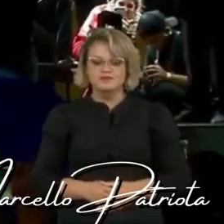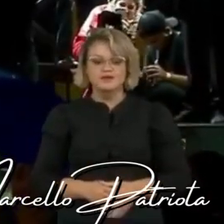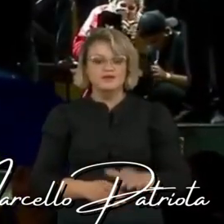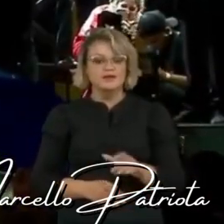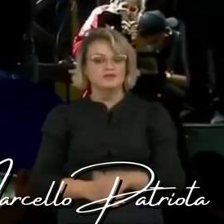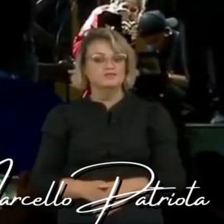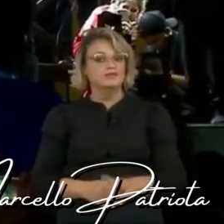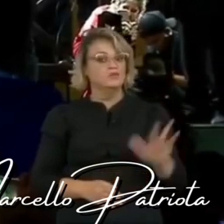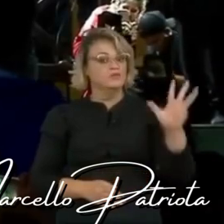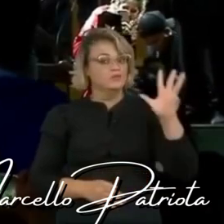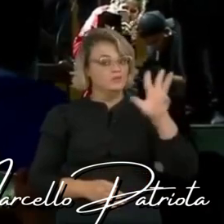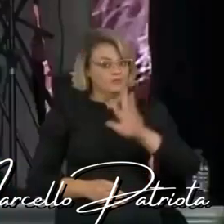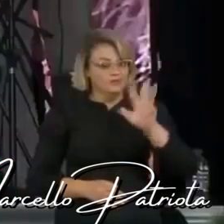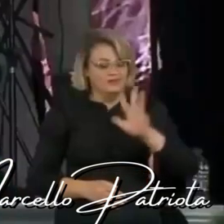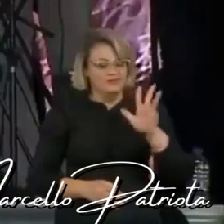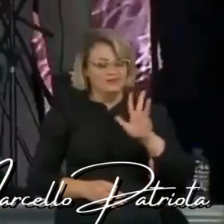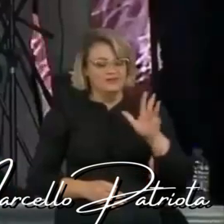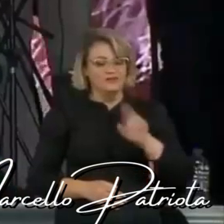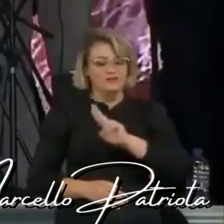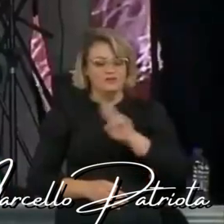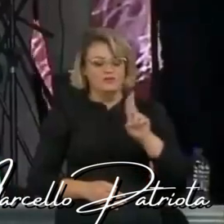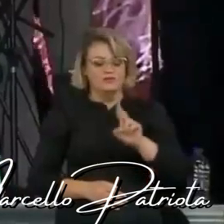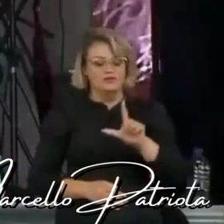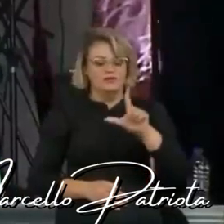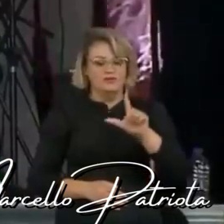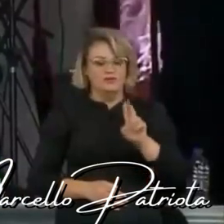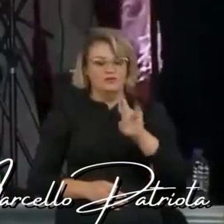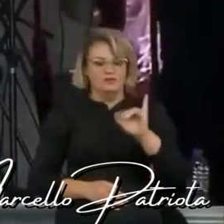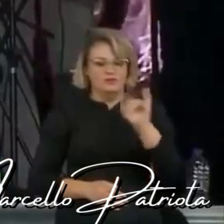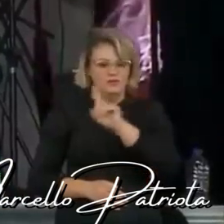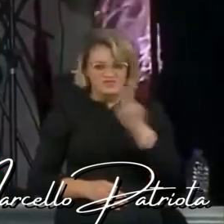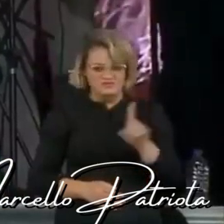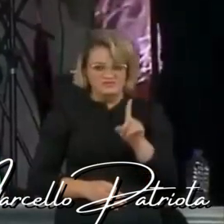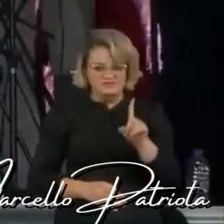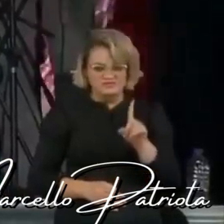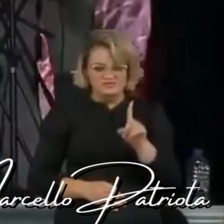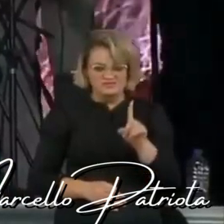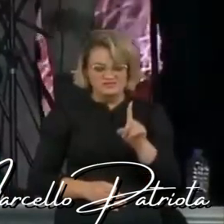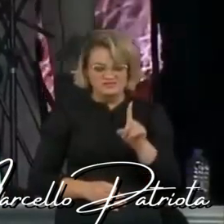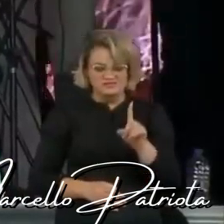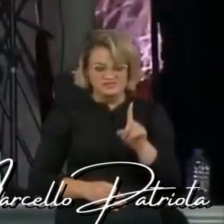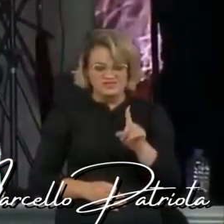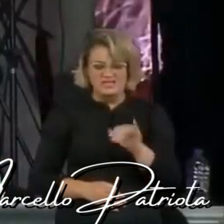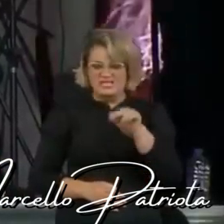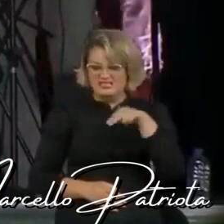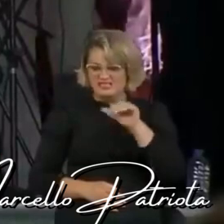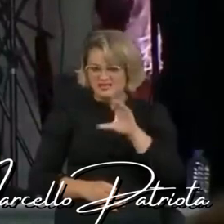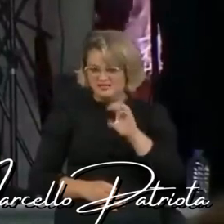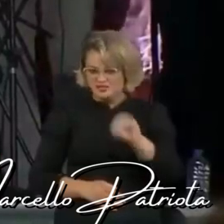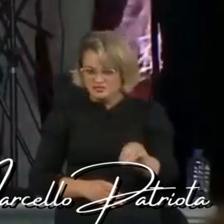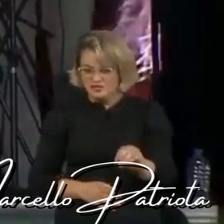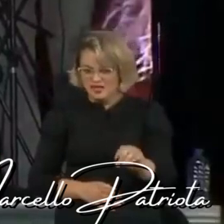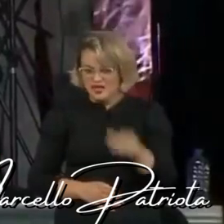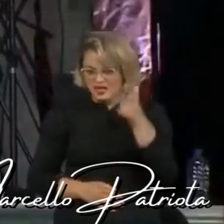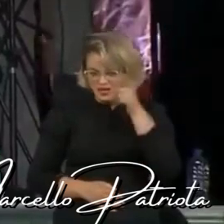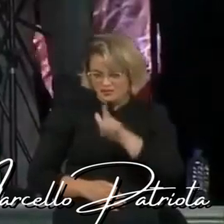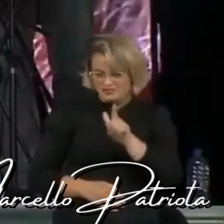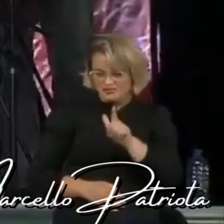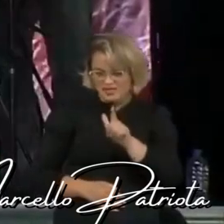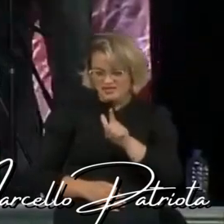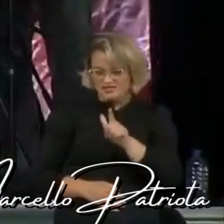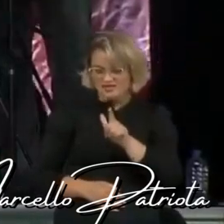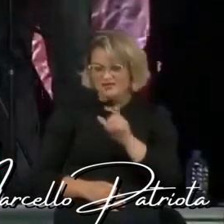Luiz Inácio da Silva não é Lula assim, sozinho, ele